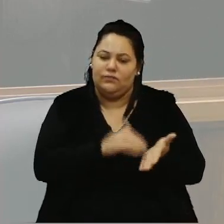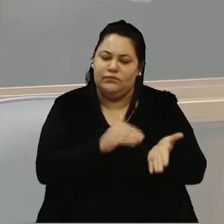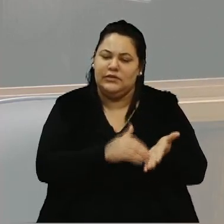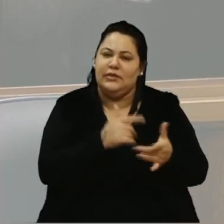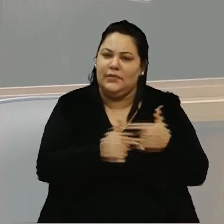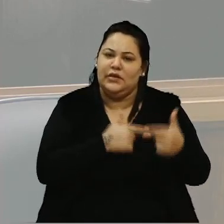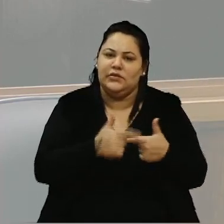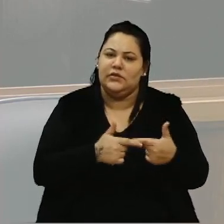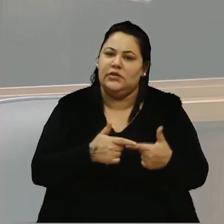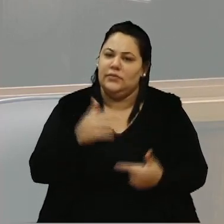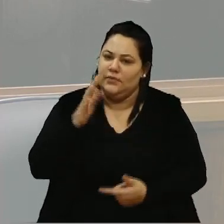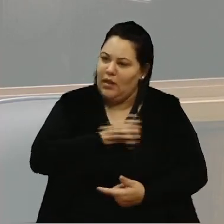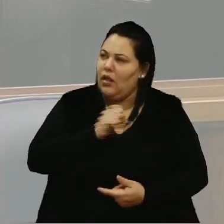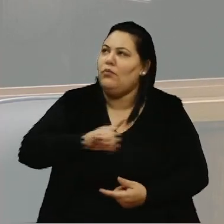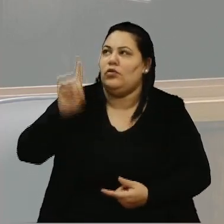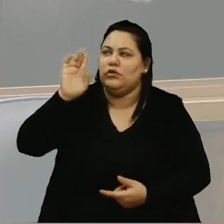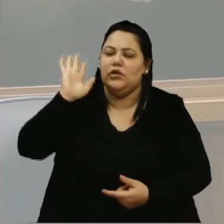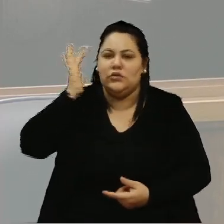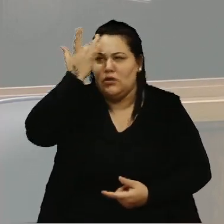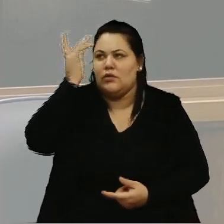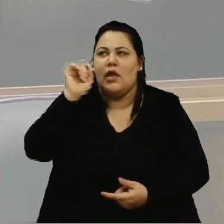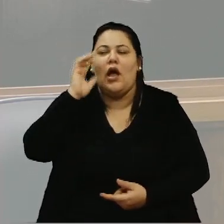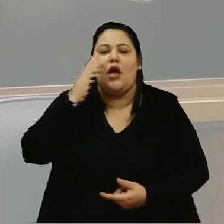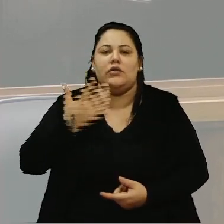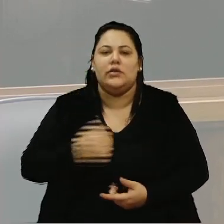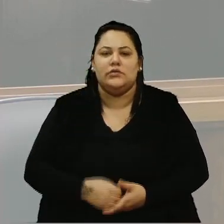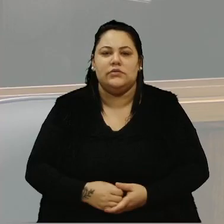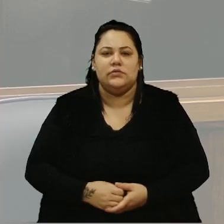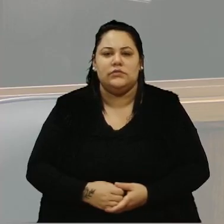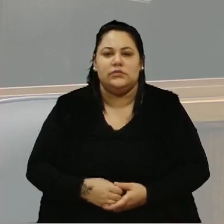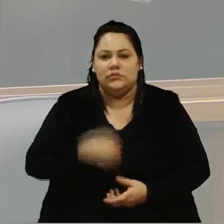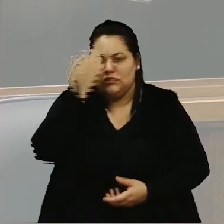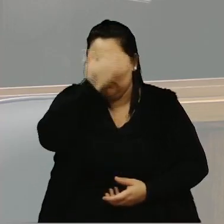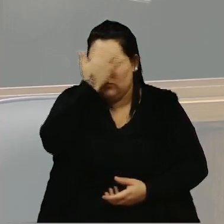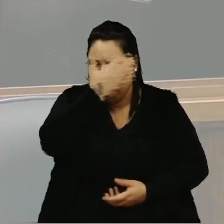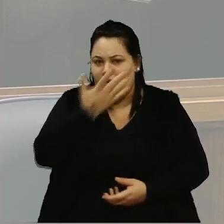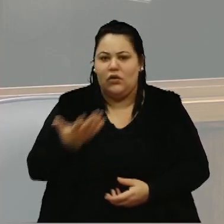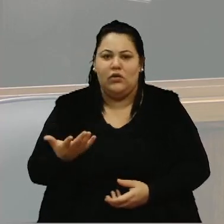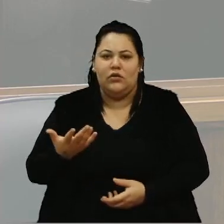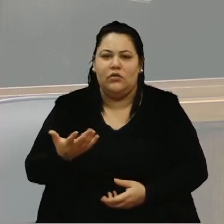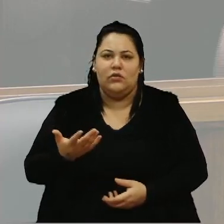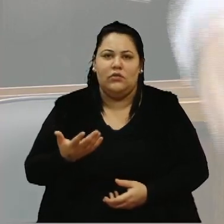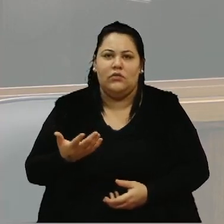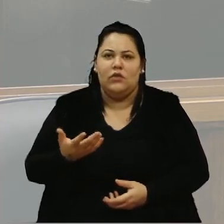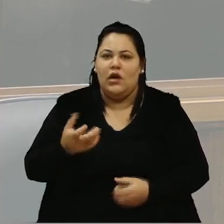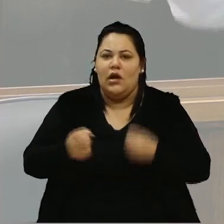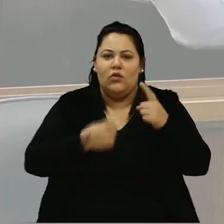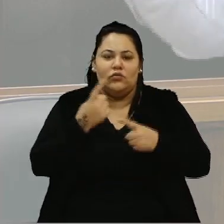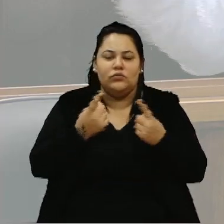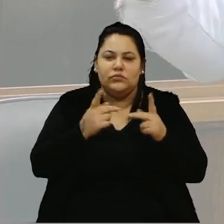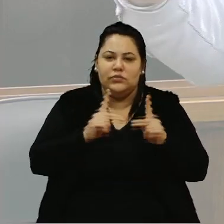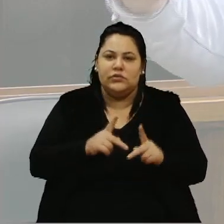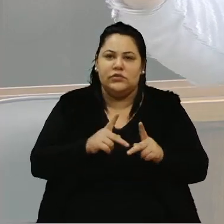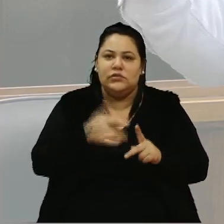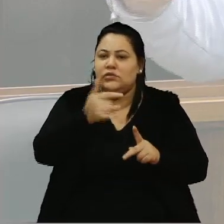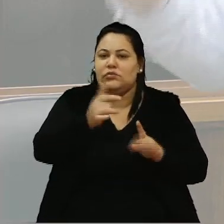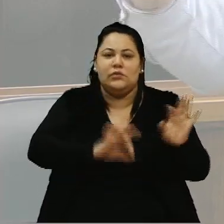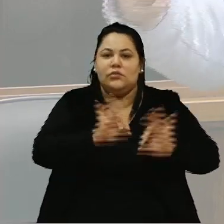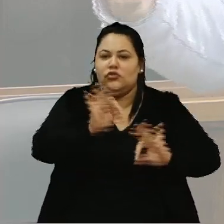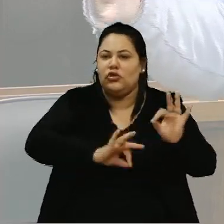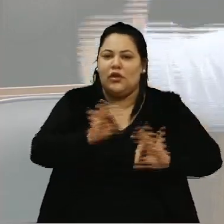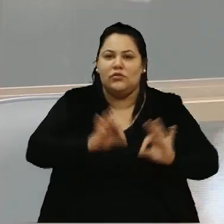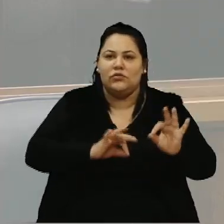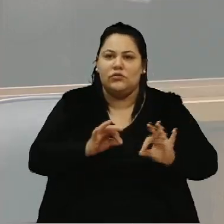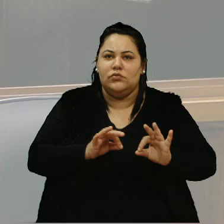Deus... Eu não sei o que acontece com o prefeito Adiló. Com algumas exceções do governo. Nós não temos projeto, gente, para